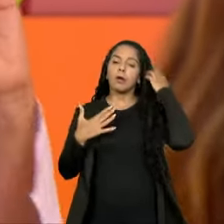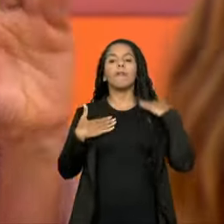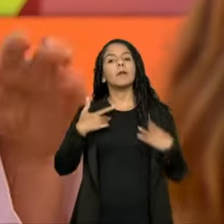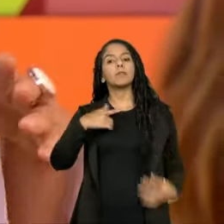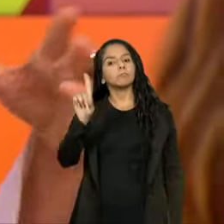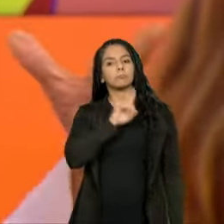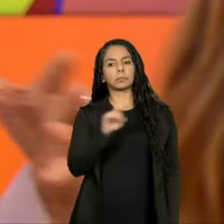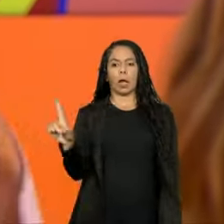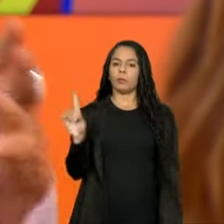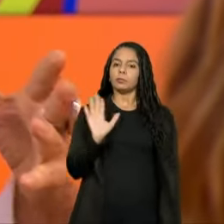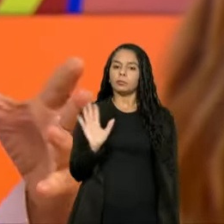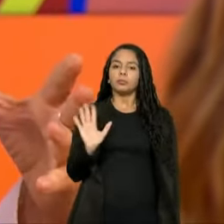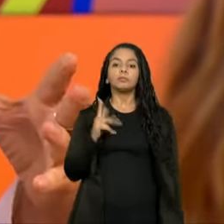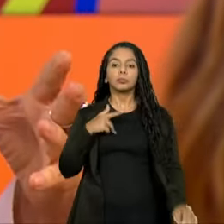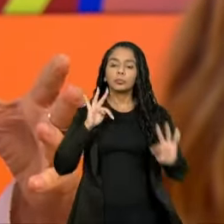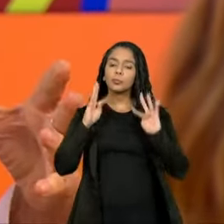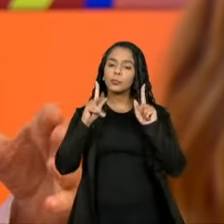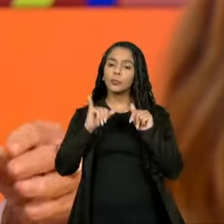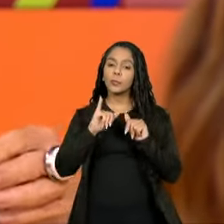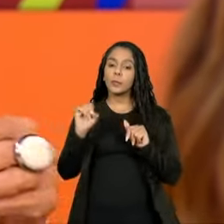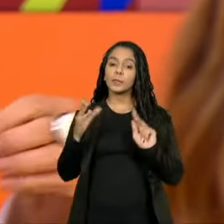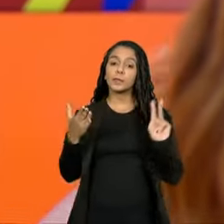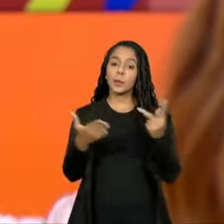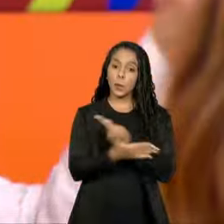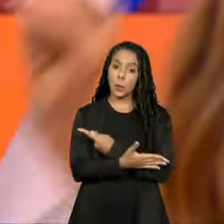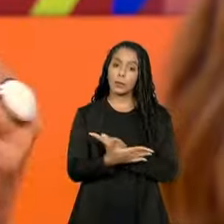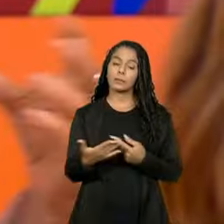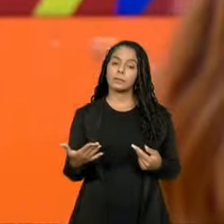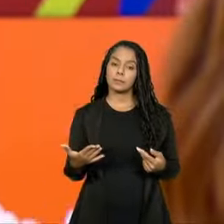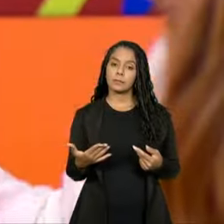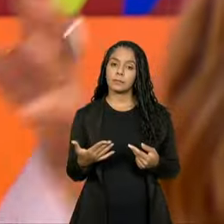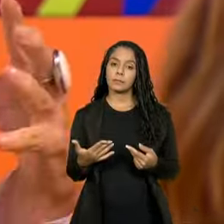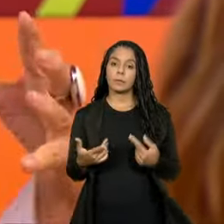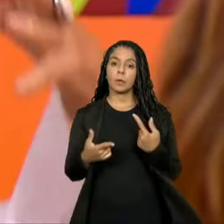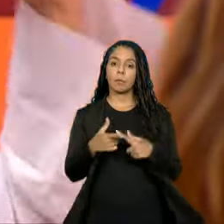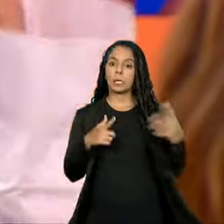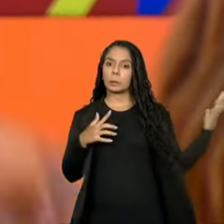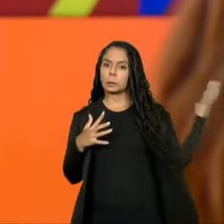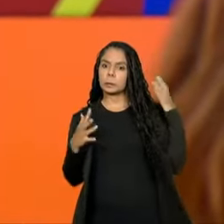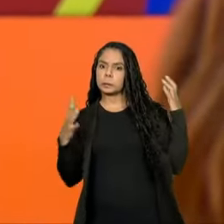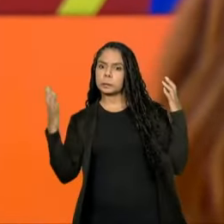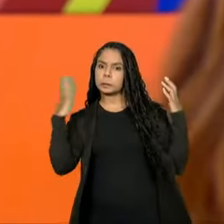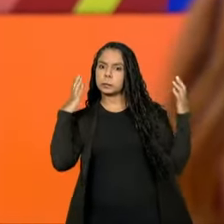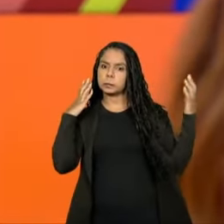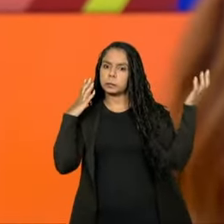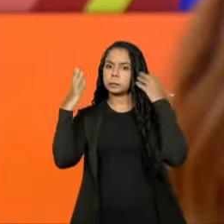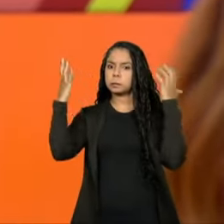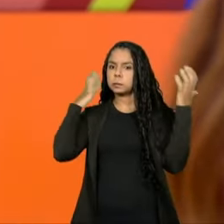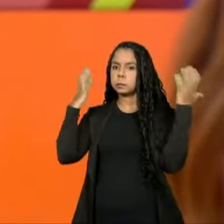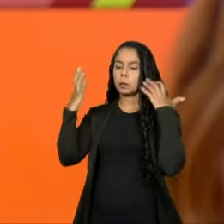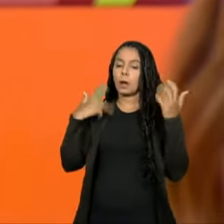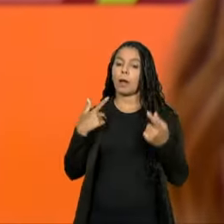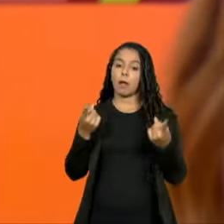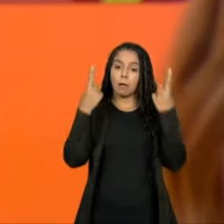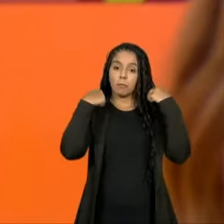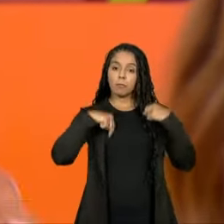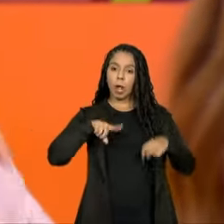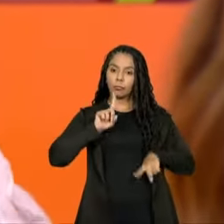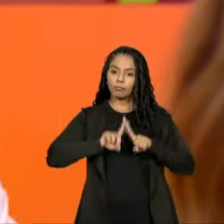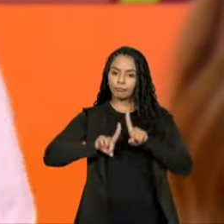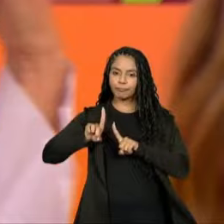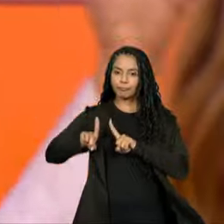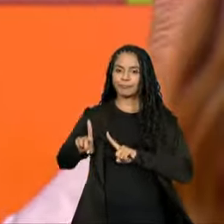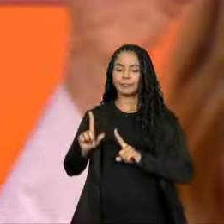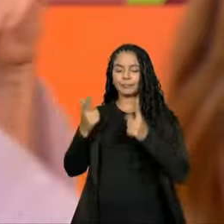Então, e tudo isso aconteceu por motivos externos à minha, ao meu metabolismo. Sim.